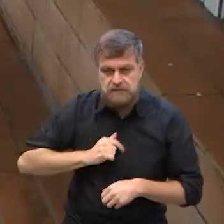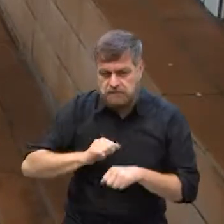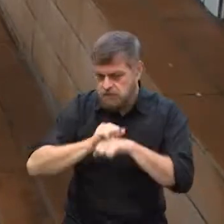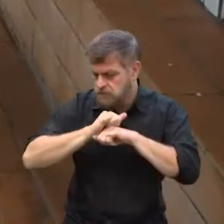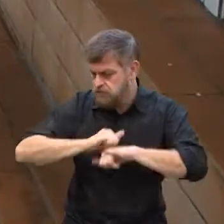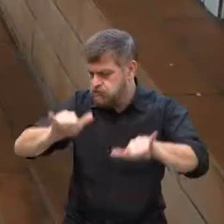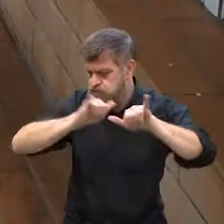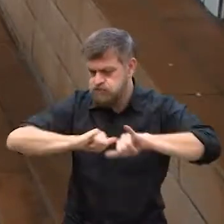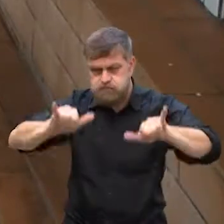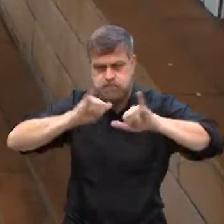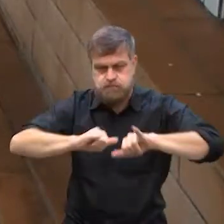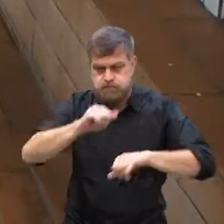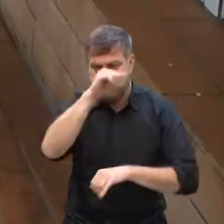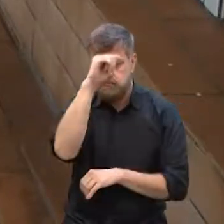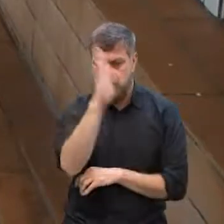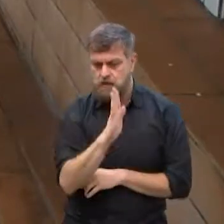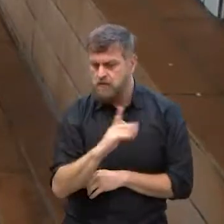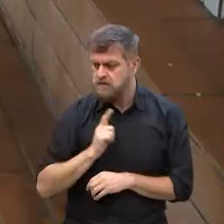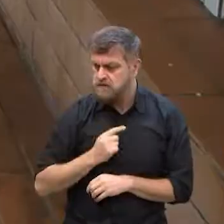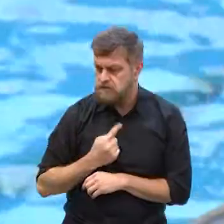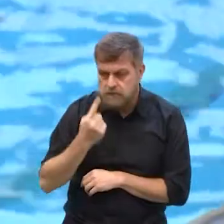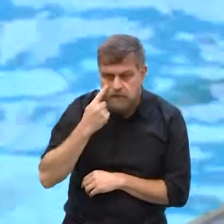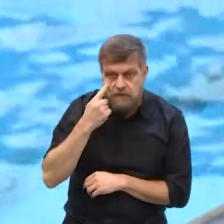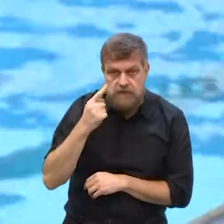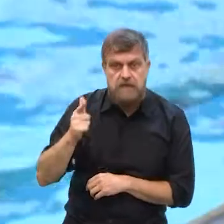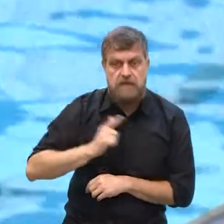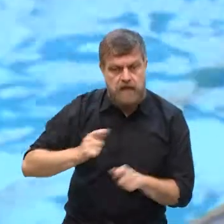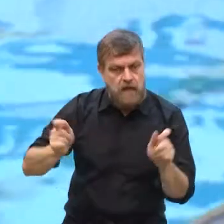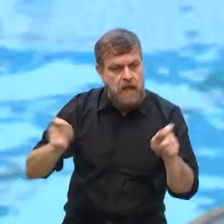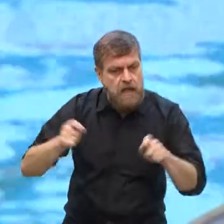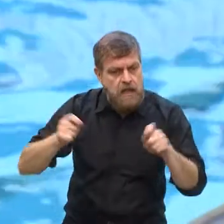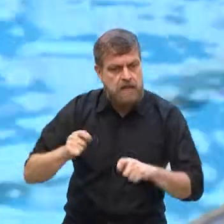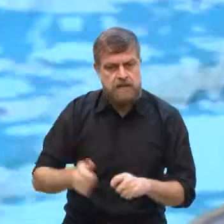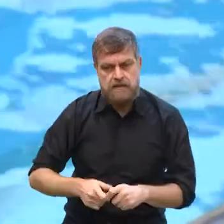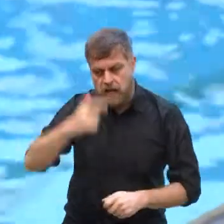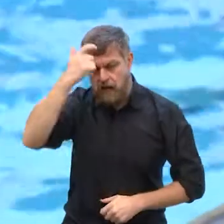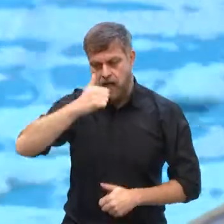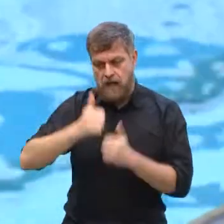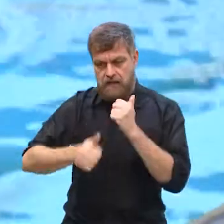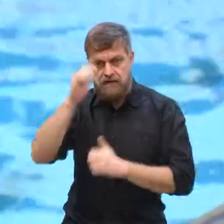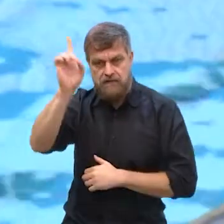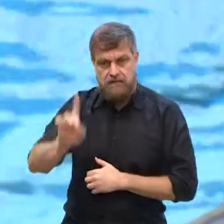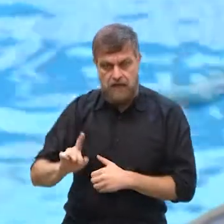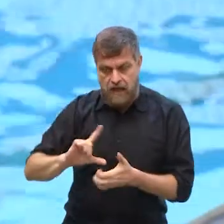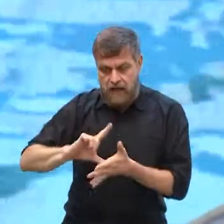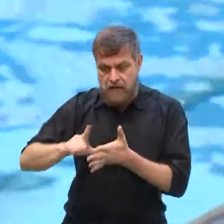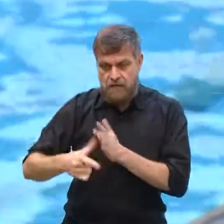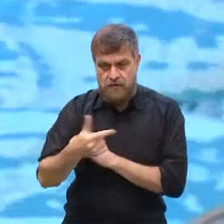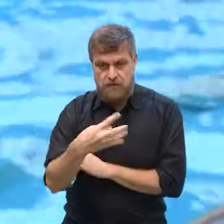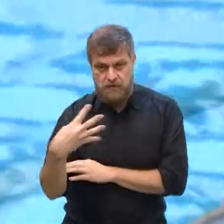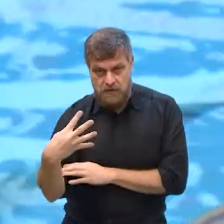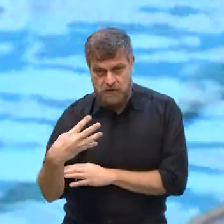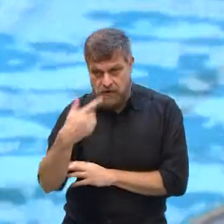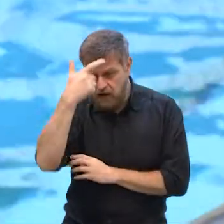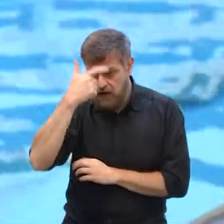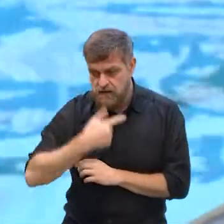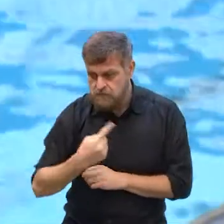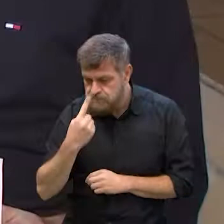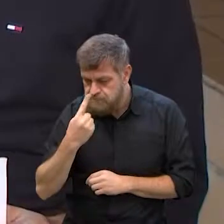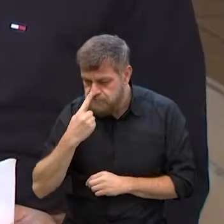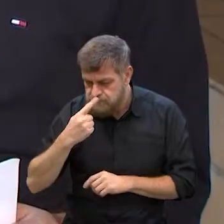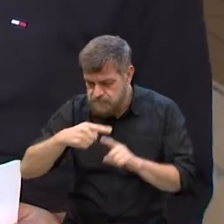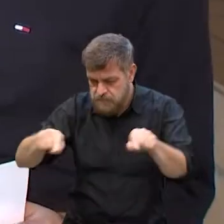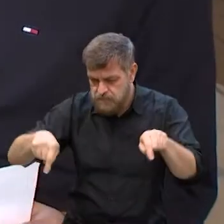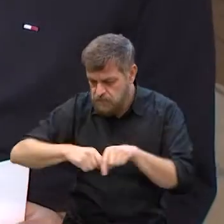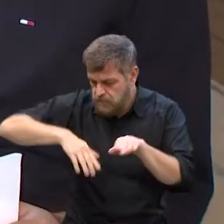notícias chegando no Brasil, e ali eu conheci o paradesporto. E após isso, final de 2004, foi quando eu conheci a natação e comecei a praticar.